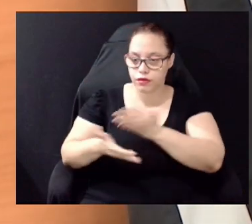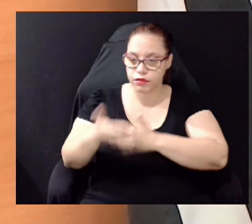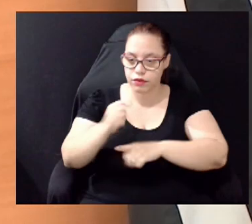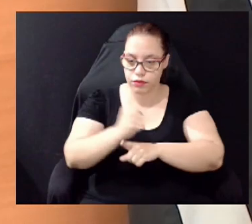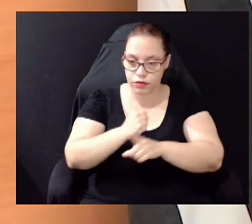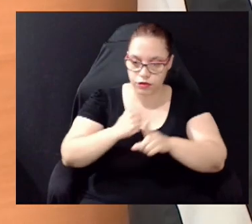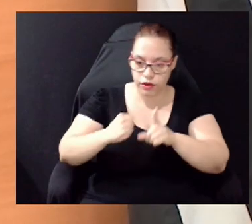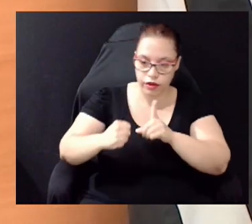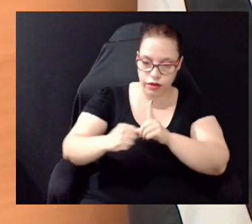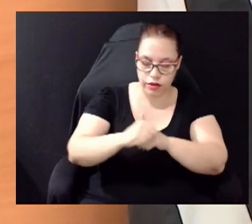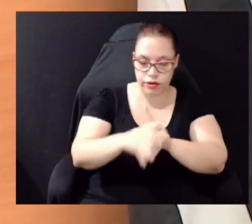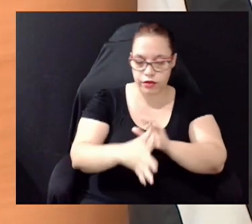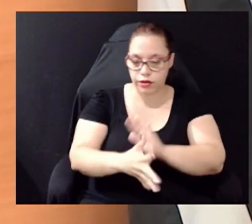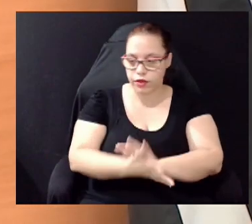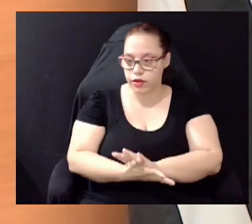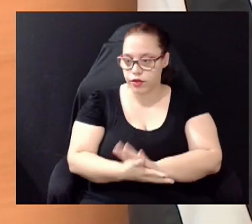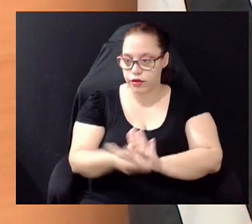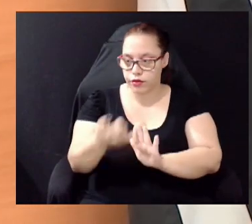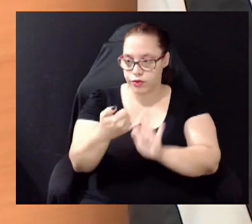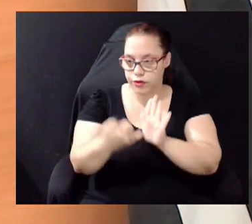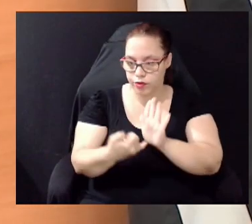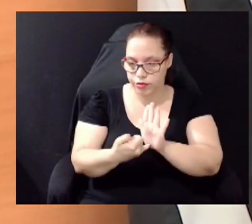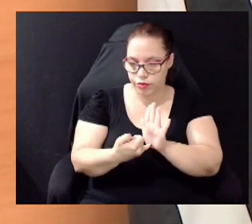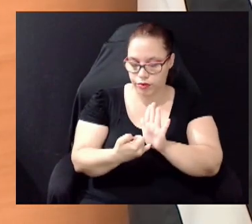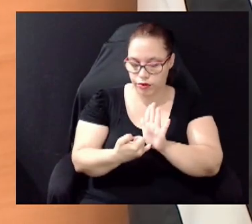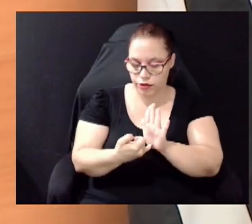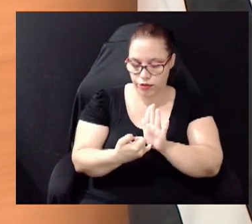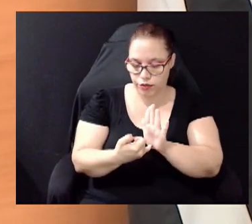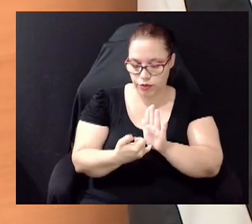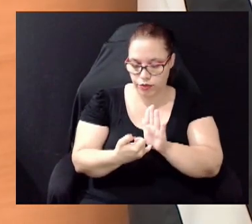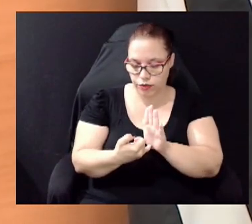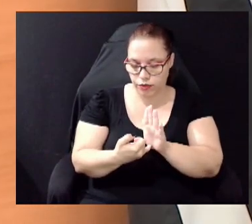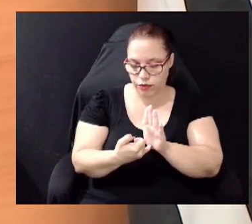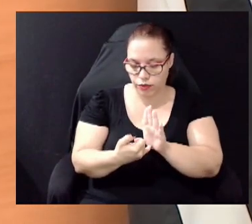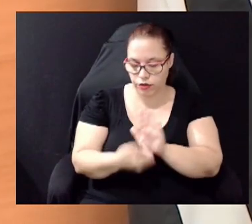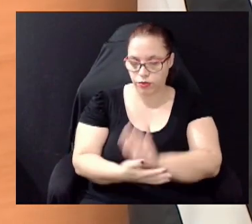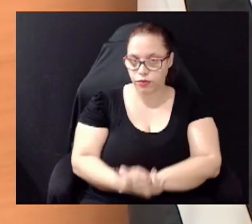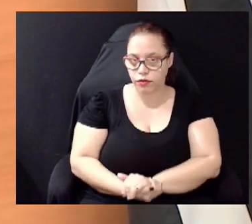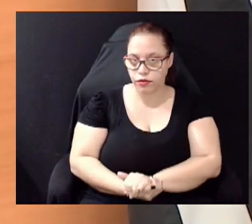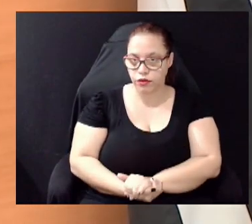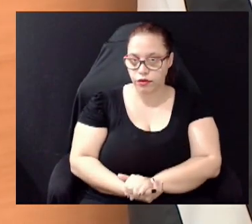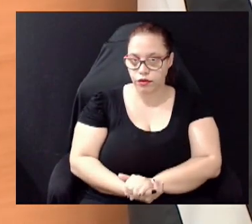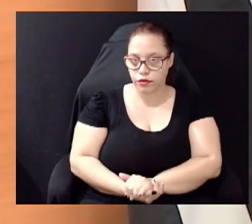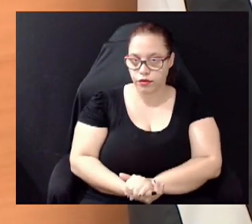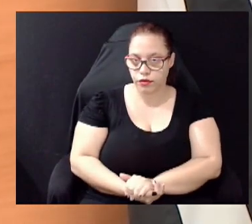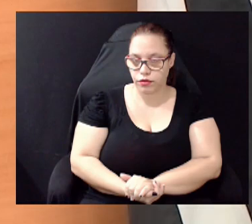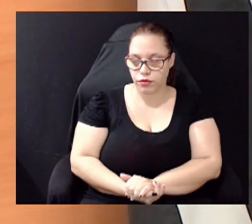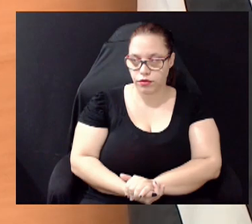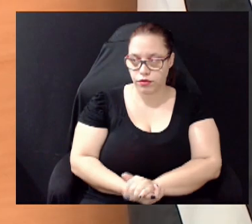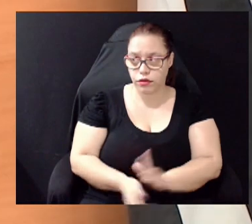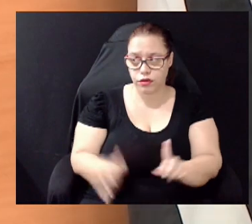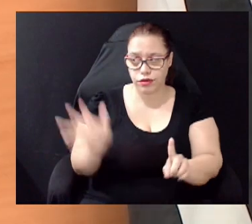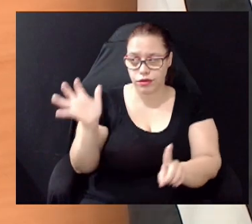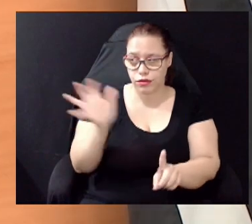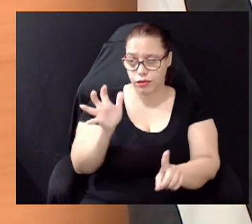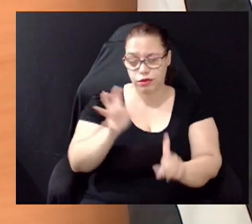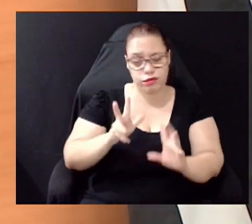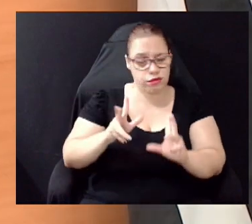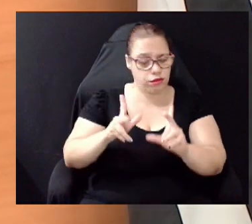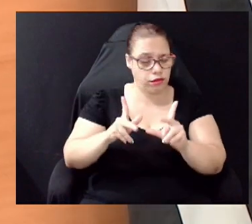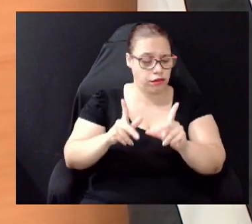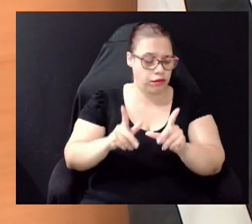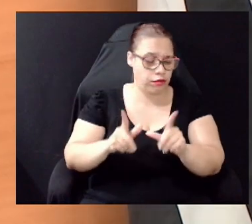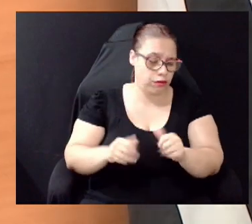instituições, porque as mulheres, elas são todo o tempo agredidas de todos os aspectos. Desde o